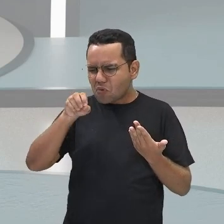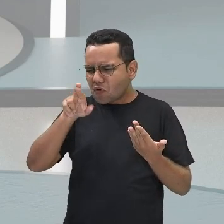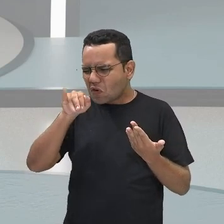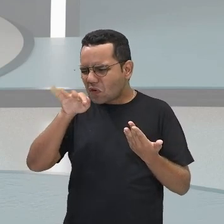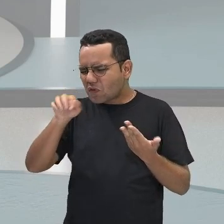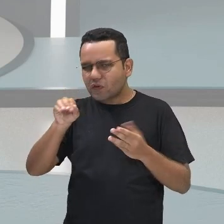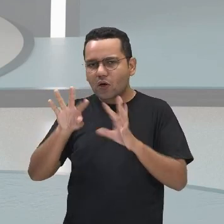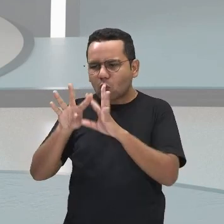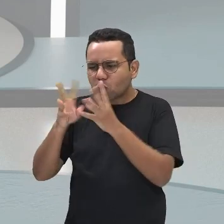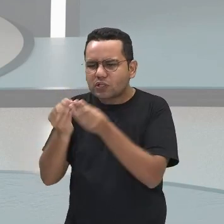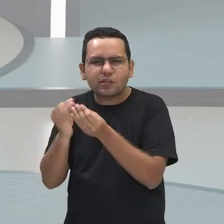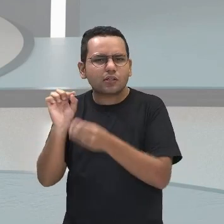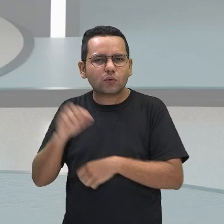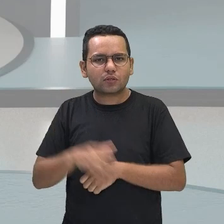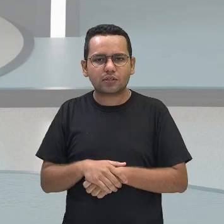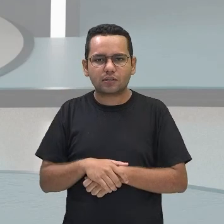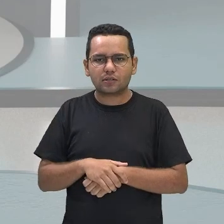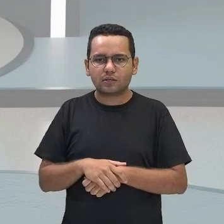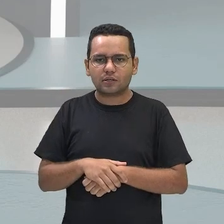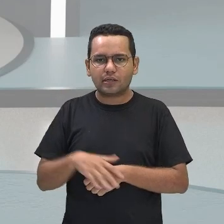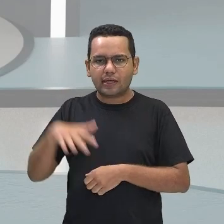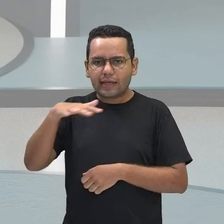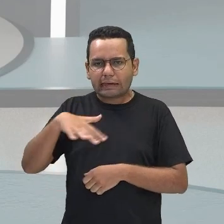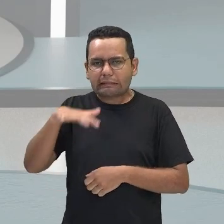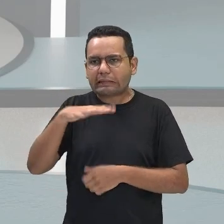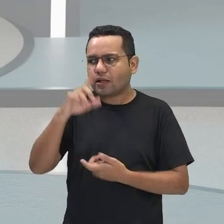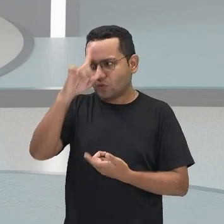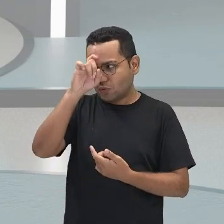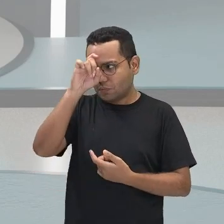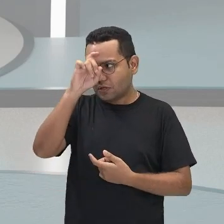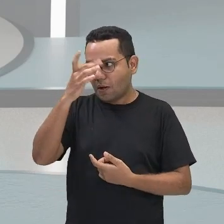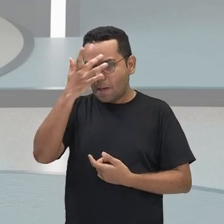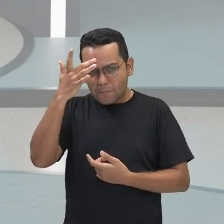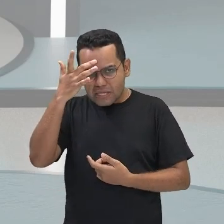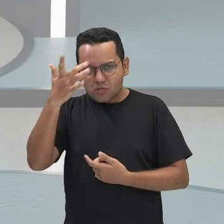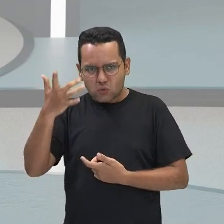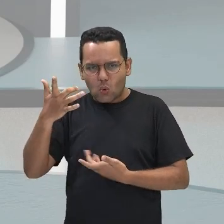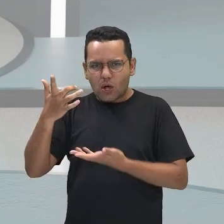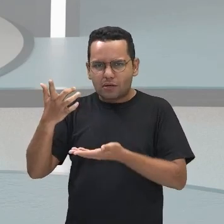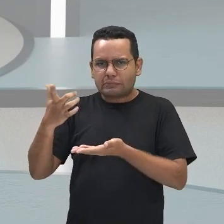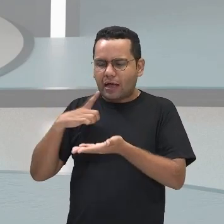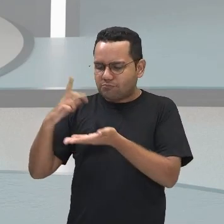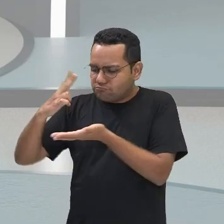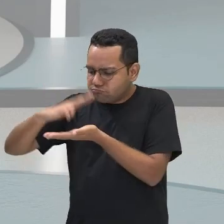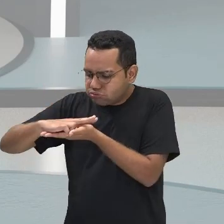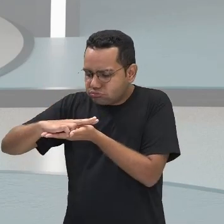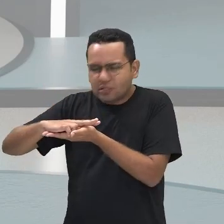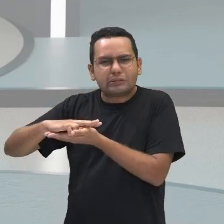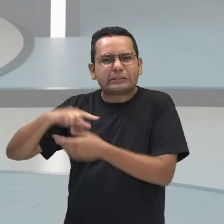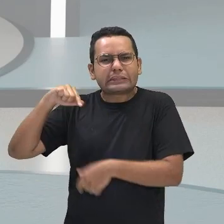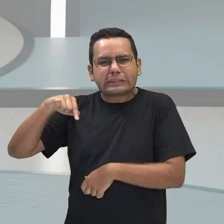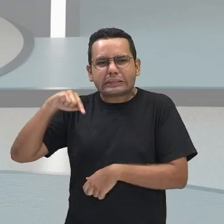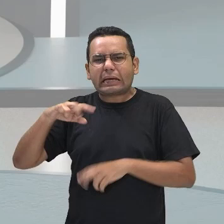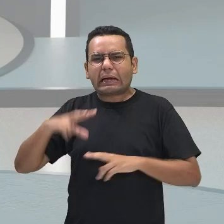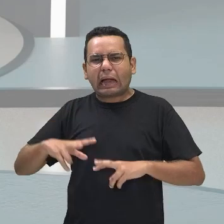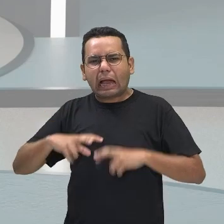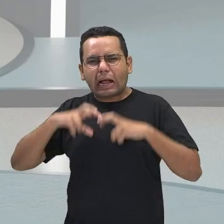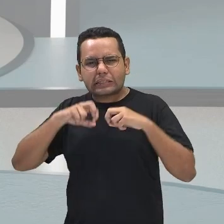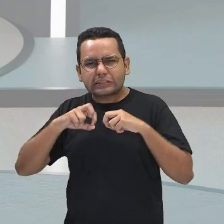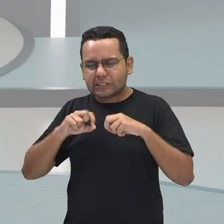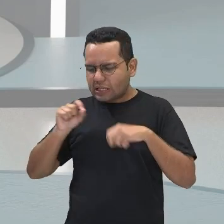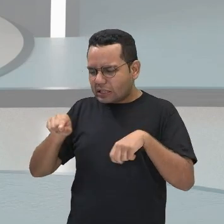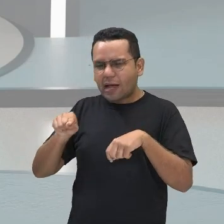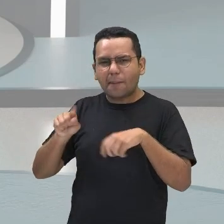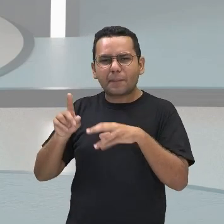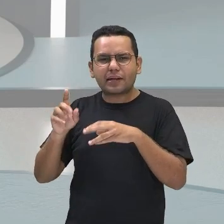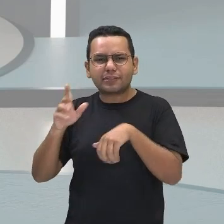hospitalizado, de repente com algum tipo de câncer, com muita dor, e aí os médicos fazem o uso da morfina para quê? Para amenizar